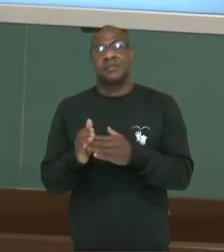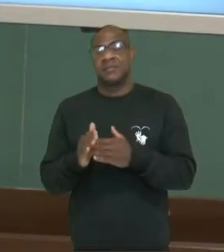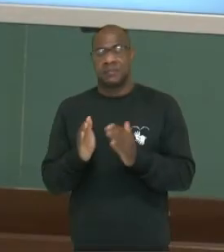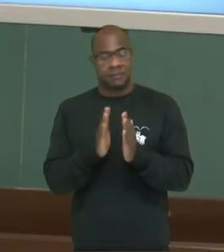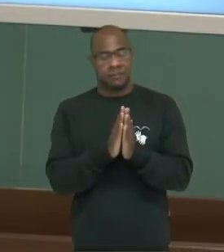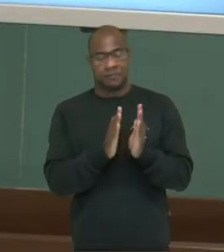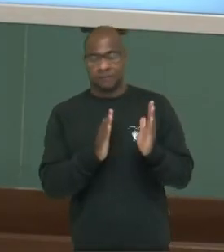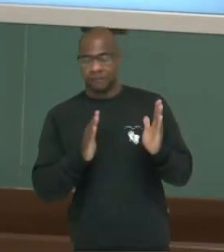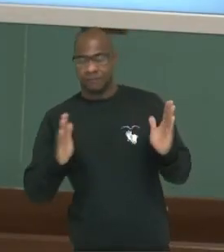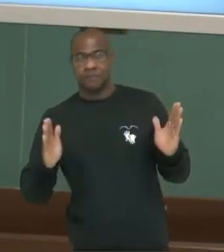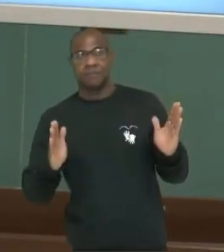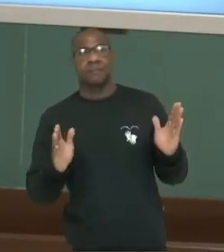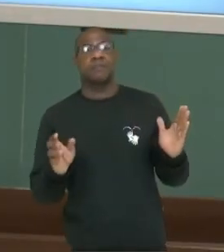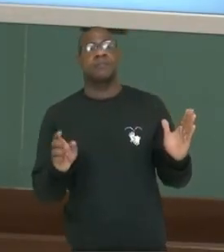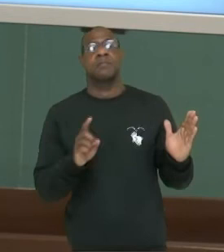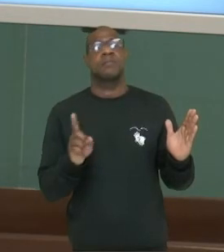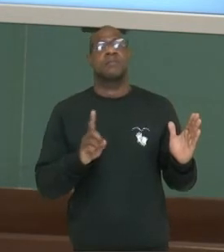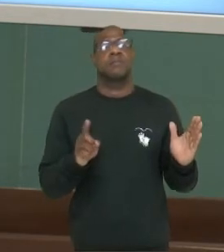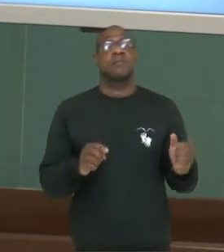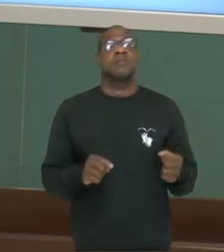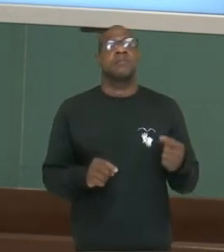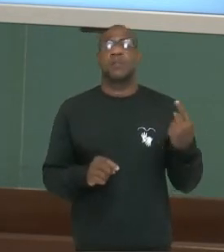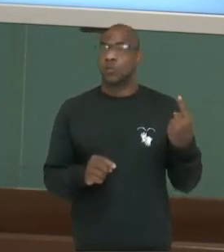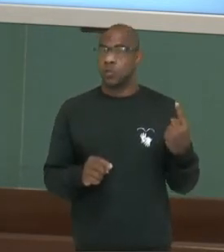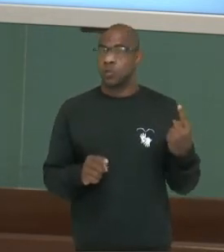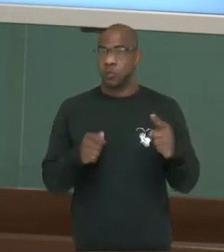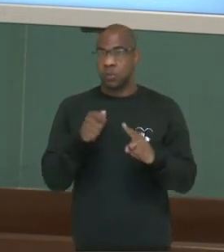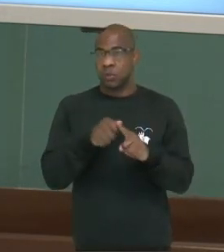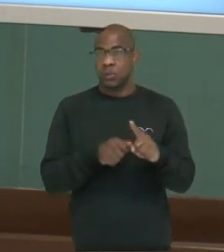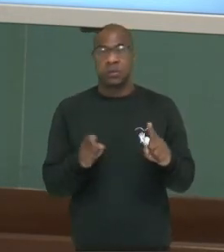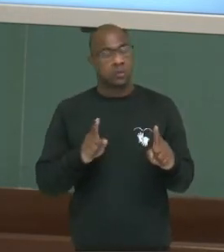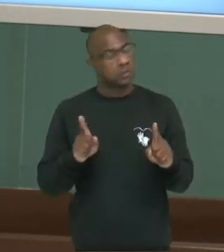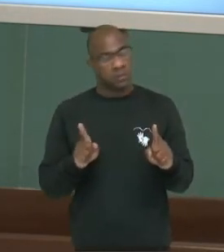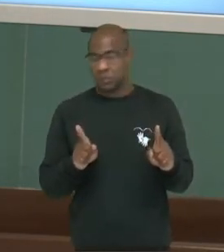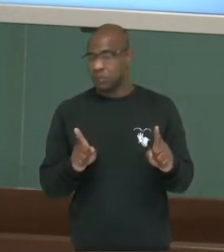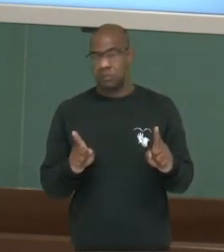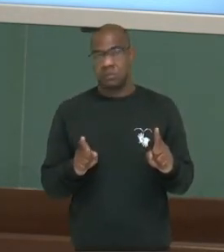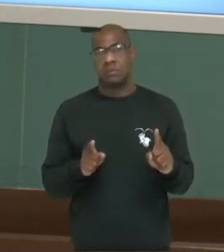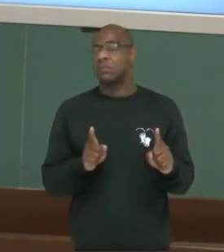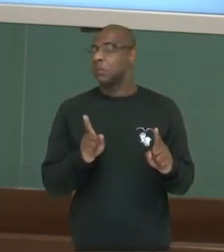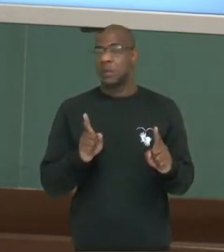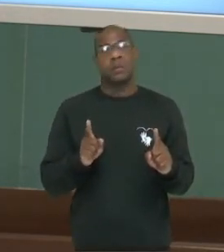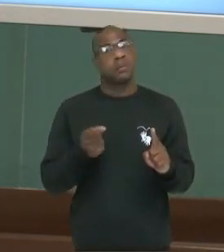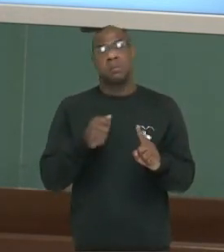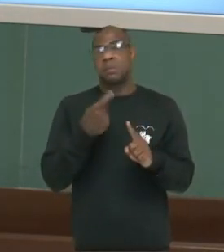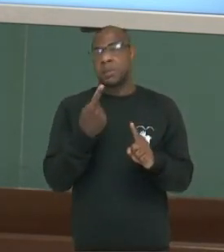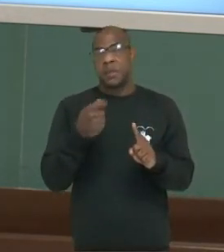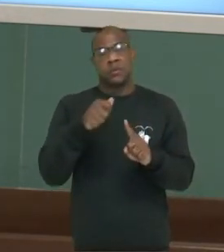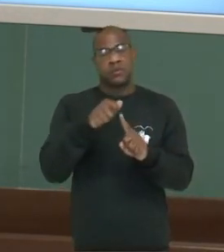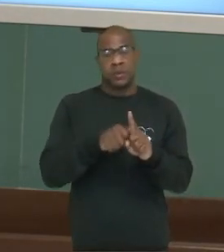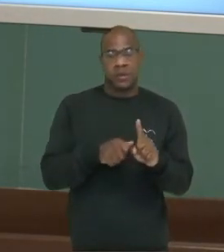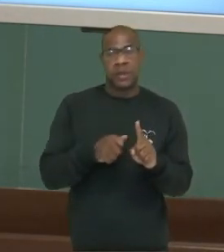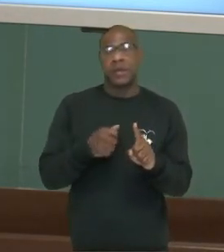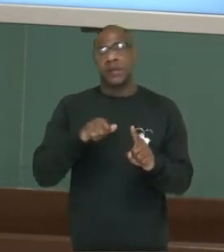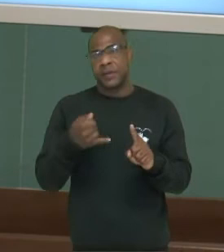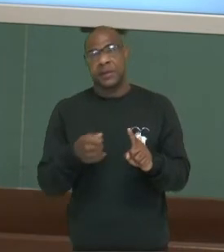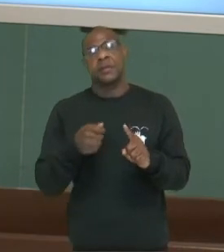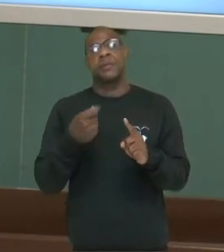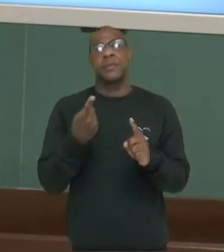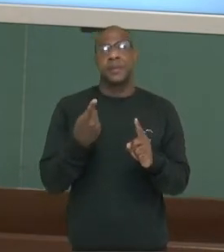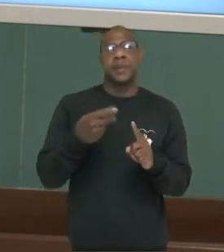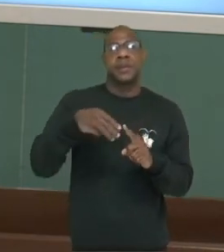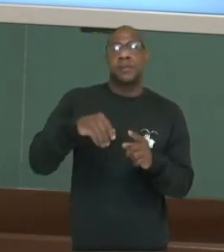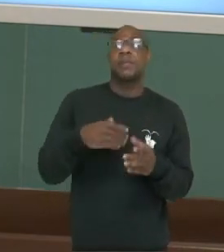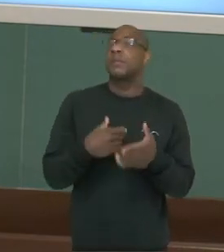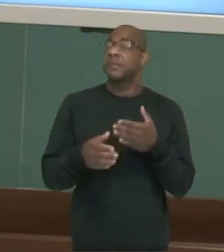Prestem atenção que não é no dia 1 do mês, tipo 1º de janeiro, 1º de fevereiro, não é isso. Ele é no primeiro dia da